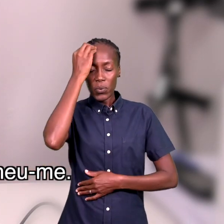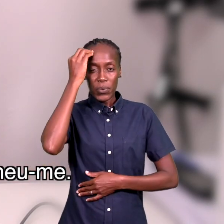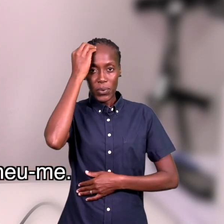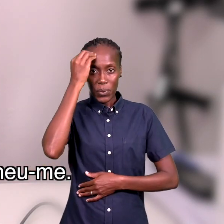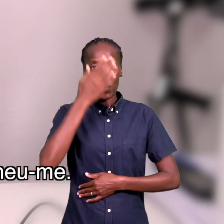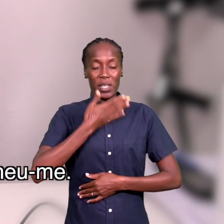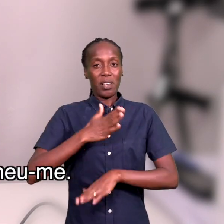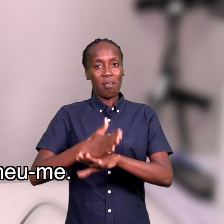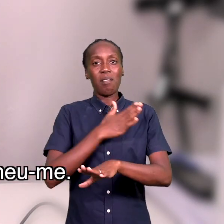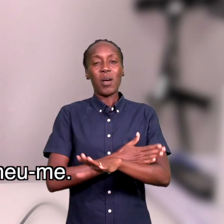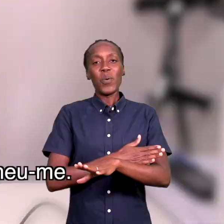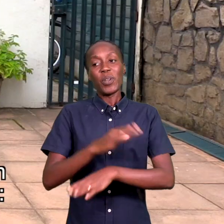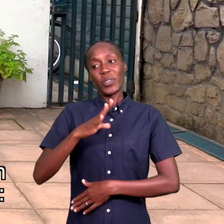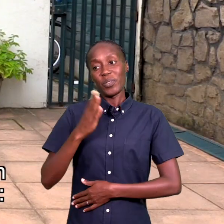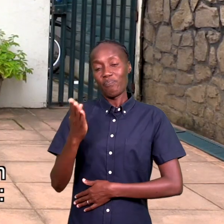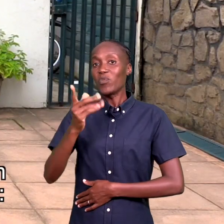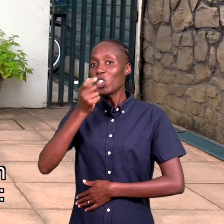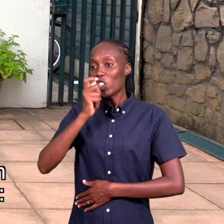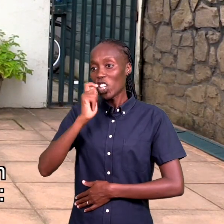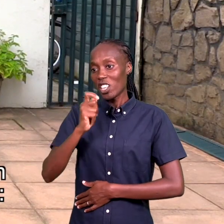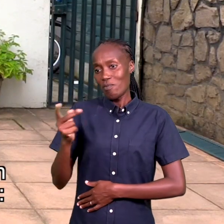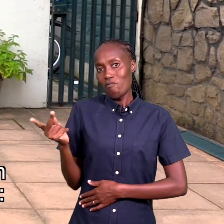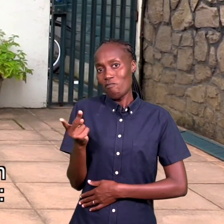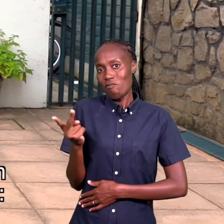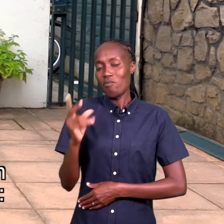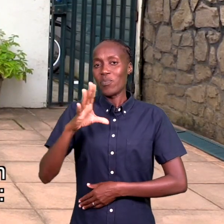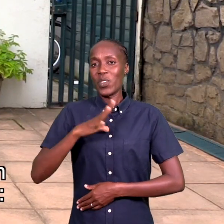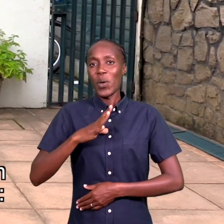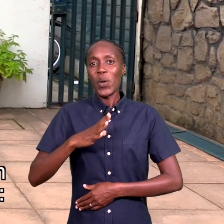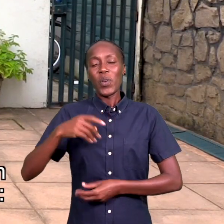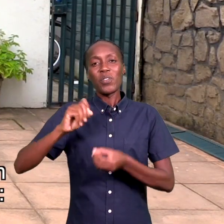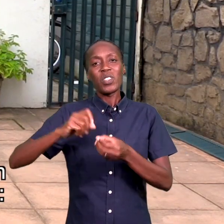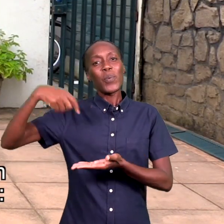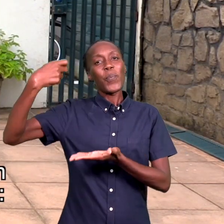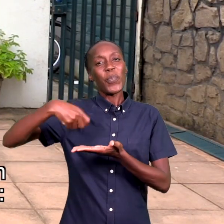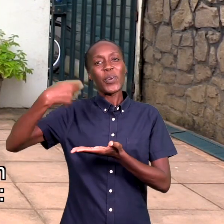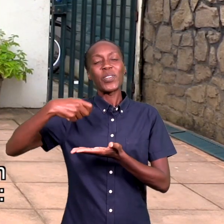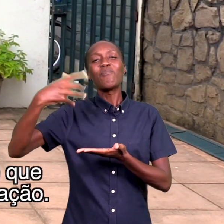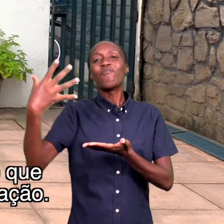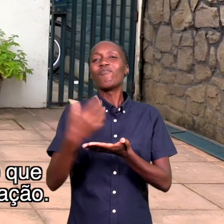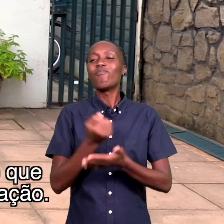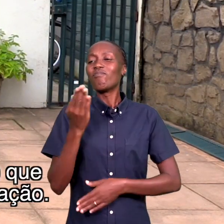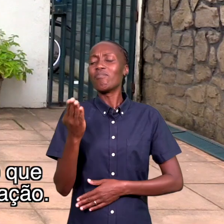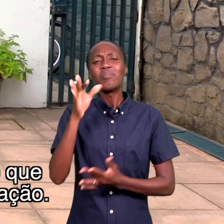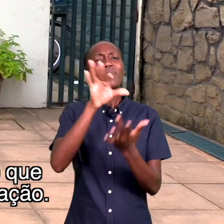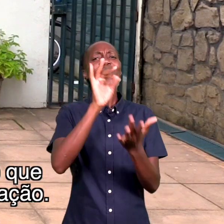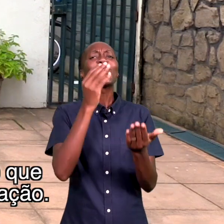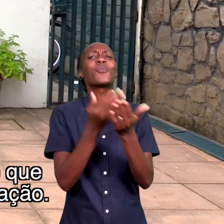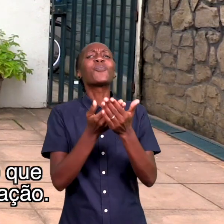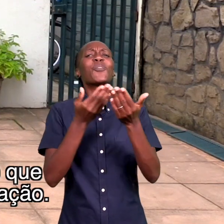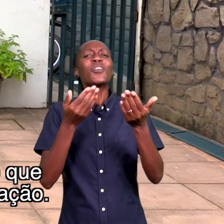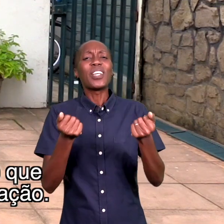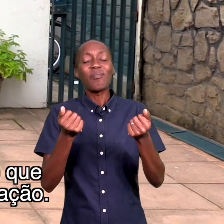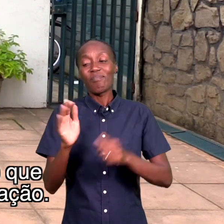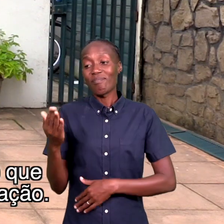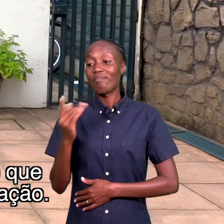a família me acolheu. Dona Rogê e Samaria partilhavam o mesmo sonho de infância, ser jornalista, mas